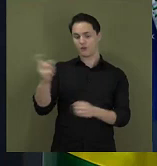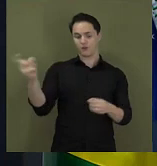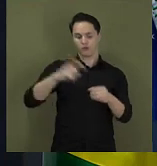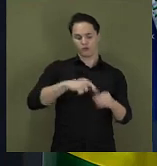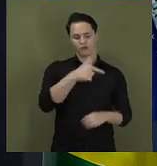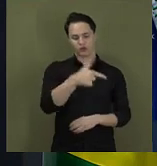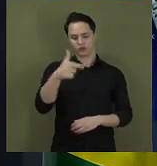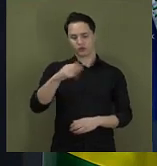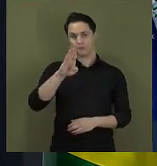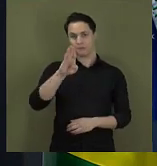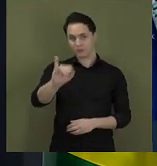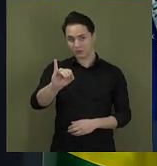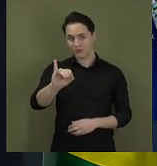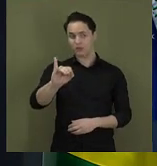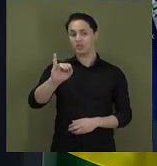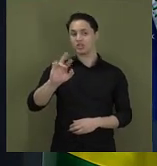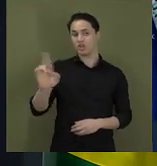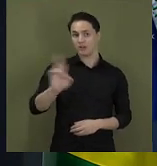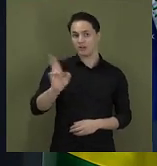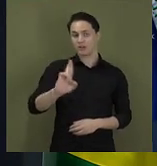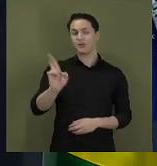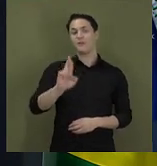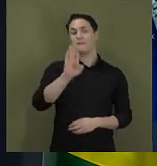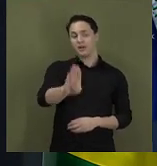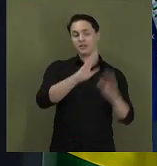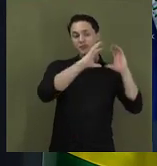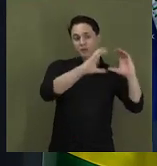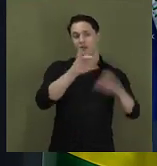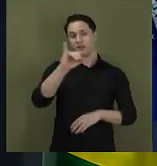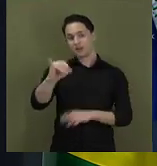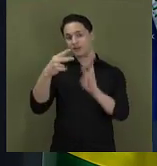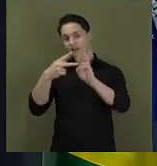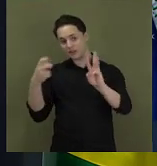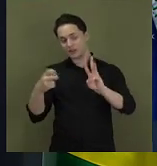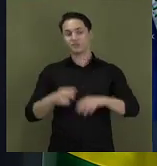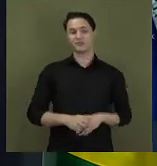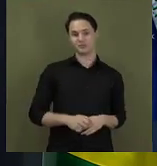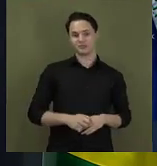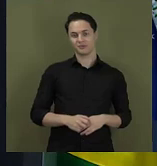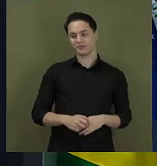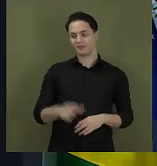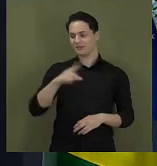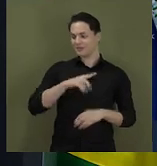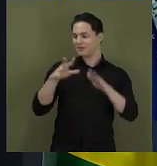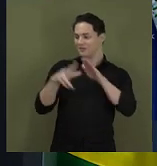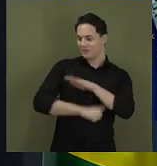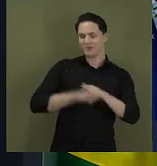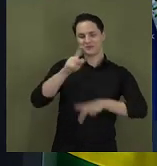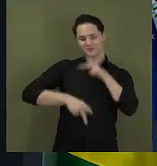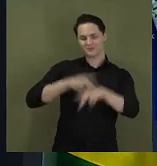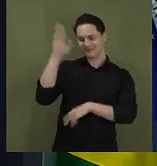22 bilhões de reais, B de bola e de índio, dinheiro roubado do povo brasileiro